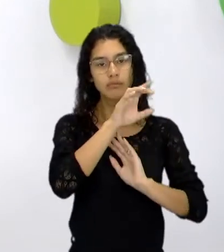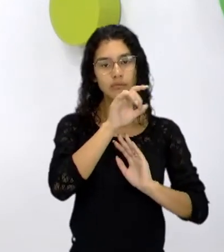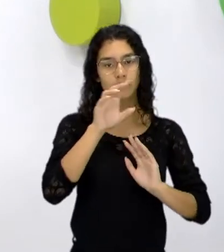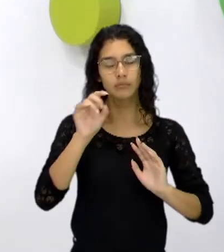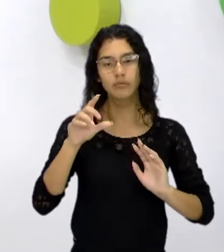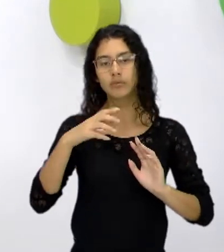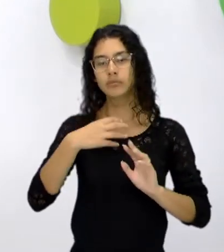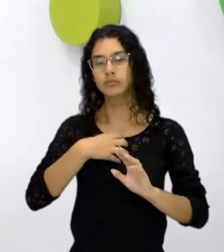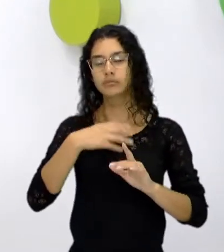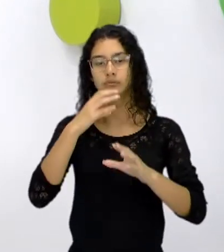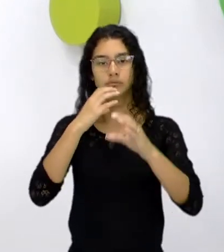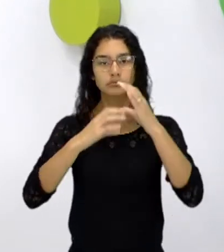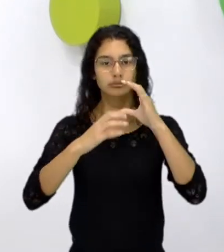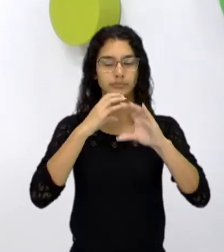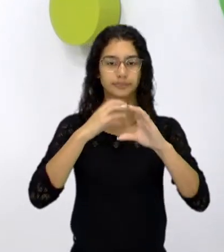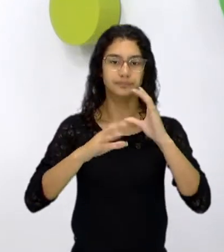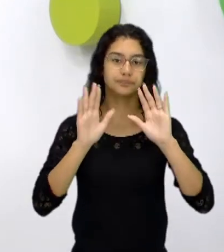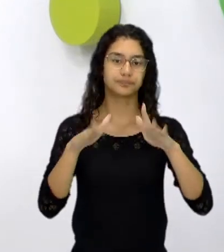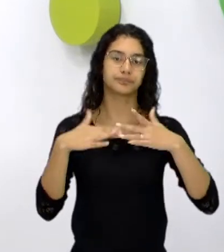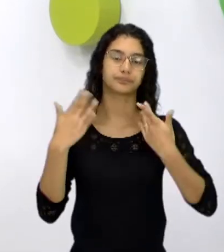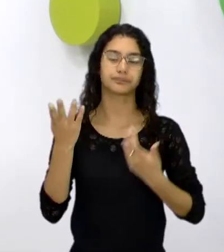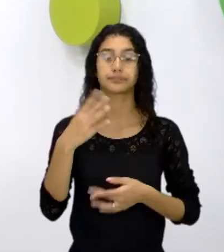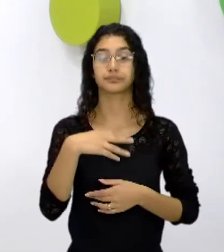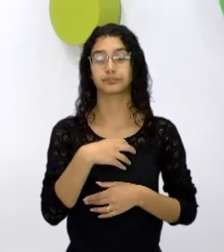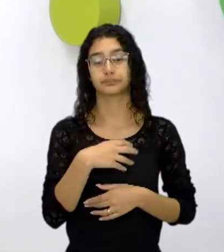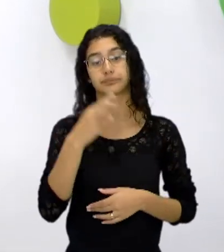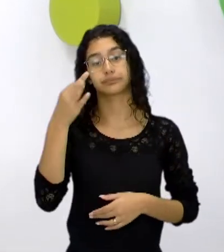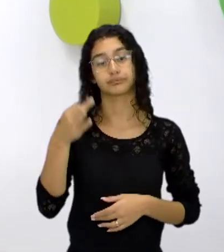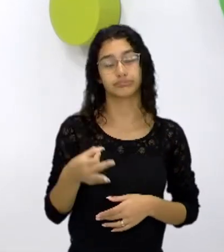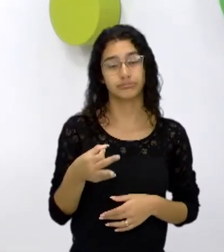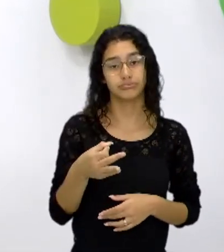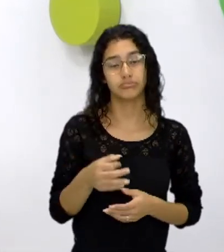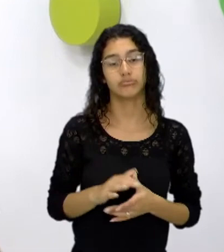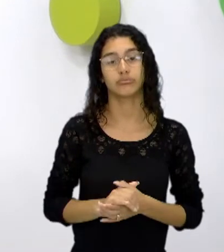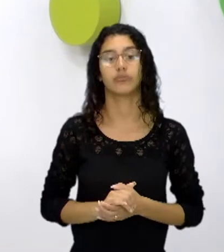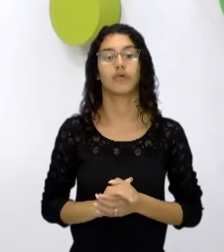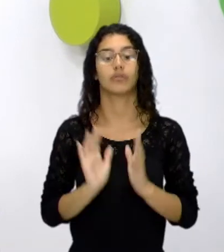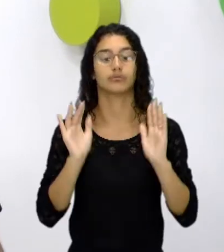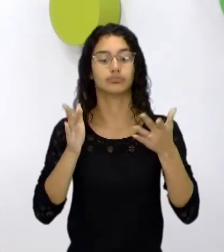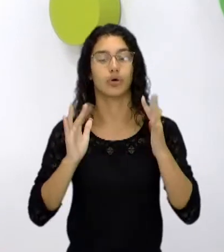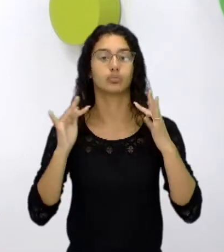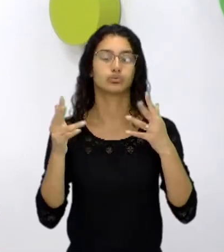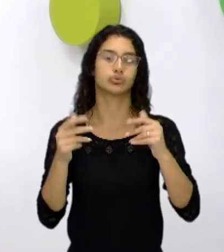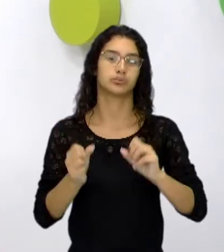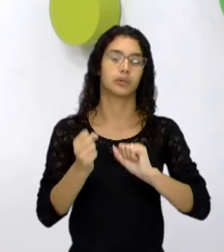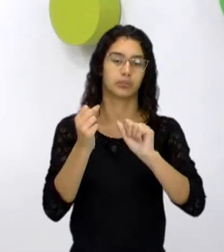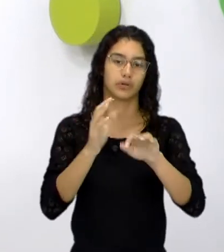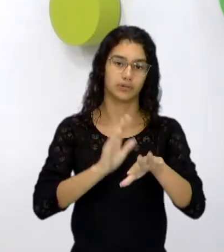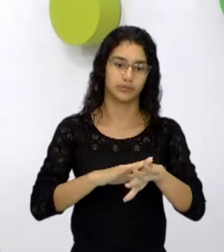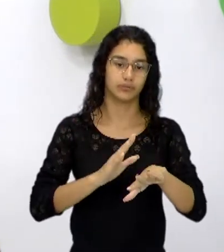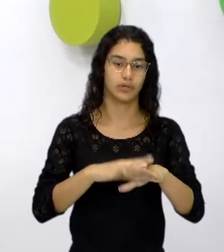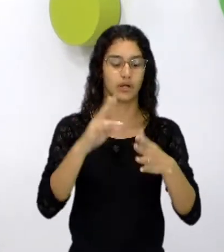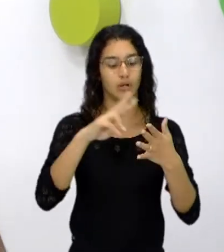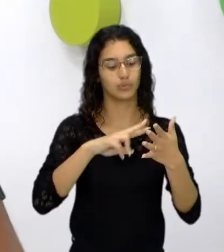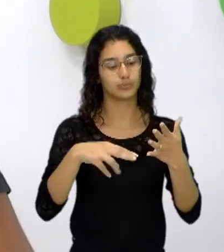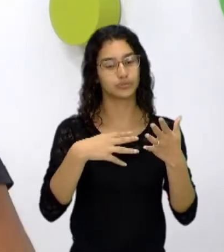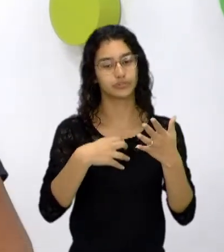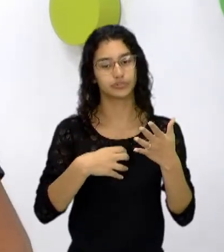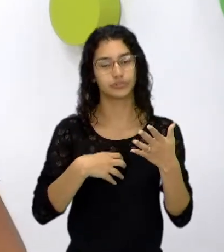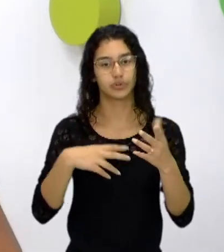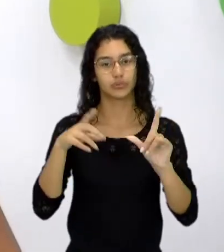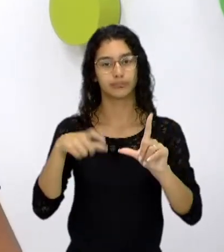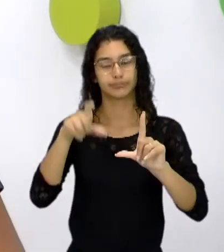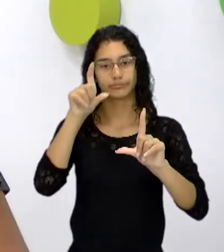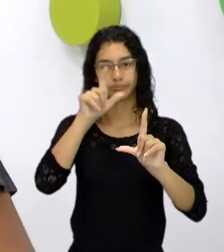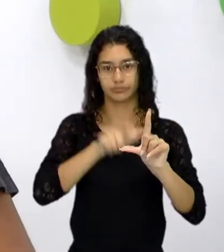de comunicação, qual é a forma de abordagem, a tendência, tudo isso daí para poder fazer a sua leitura de forma autônoma,